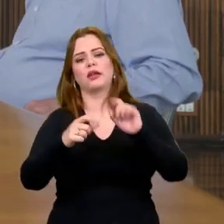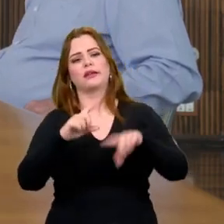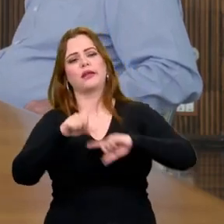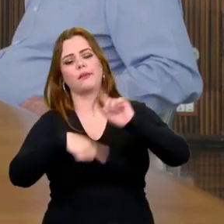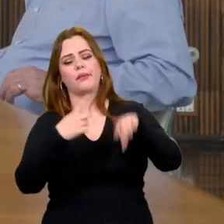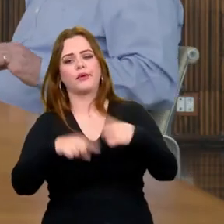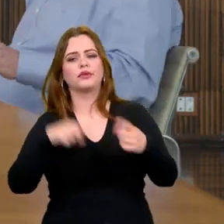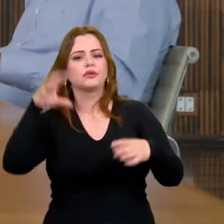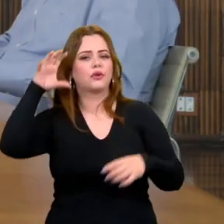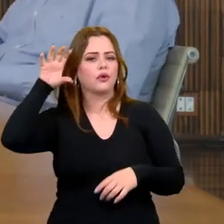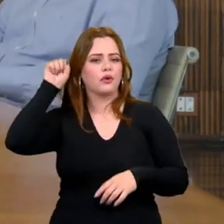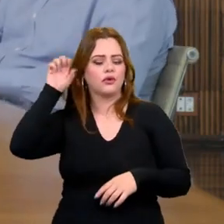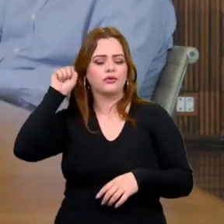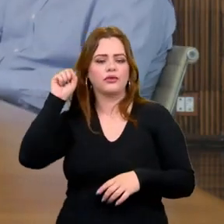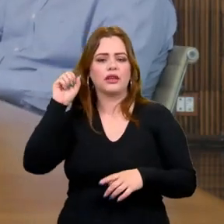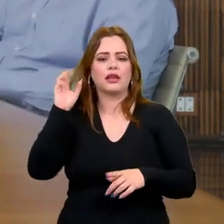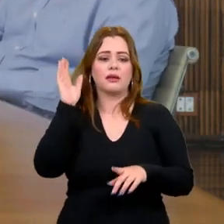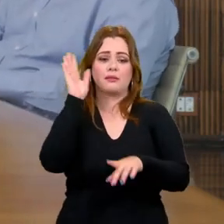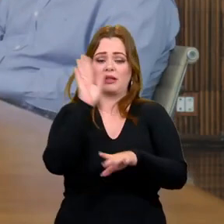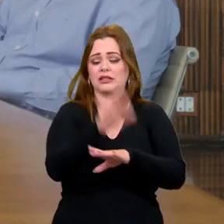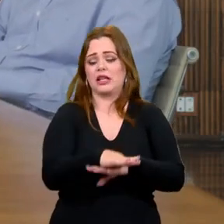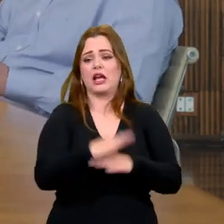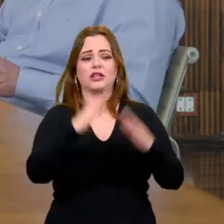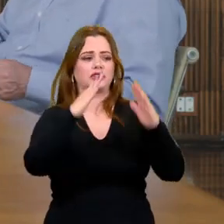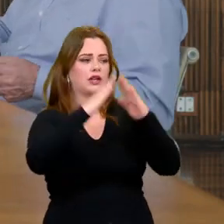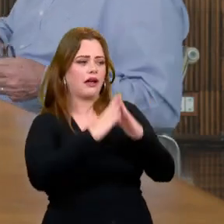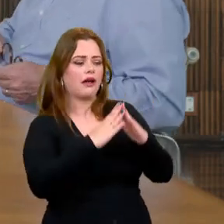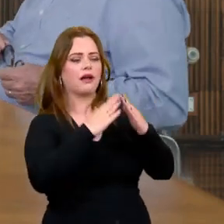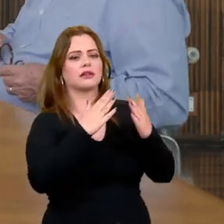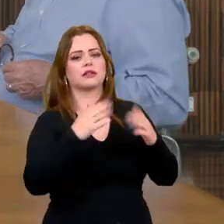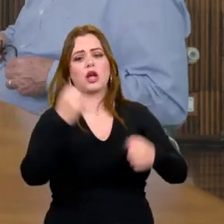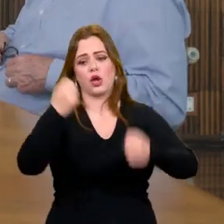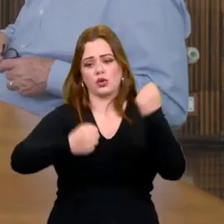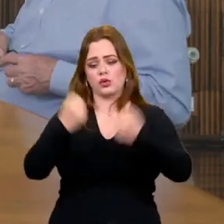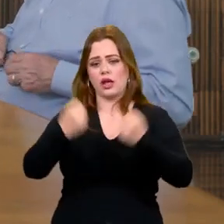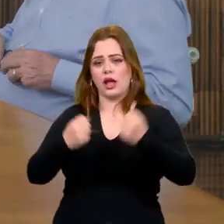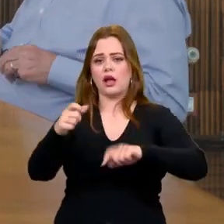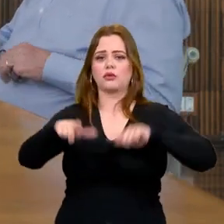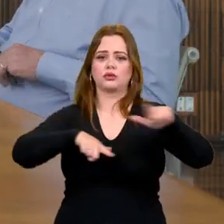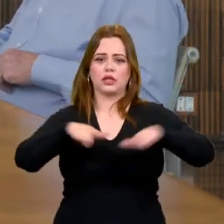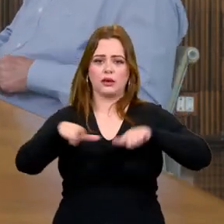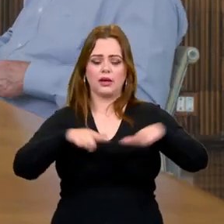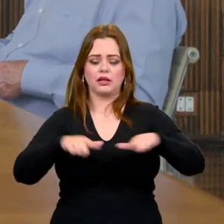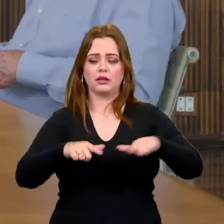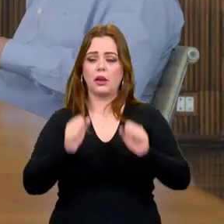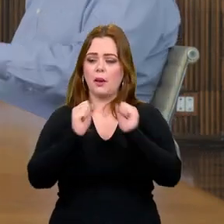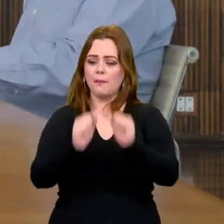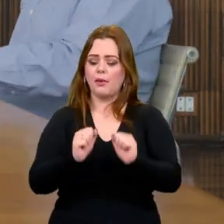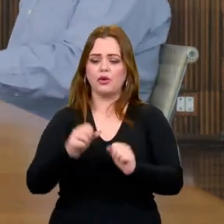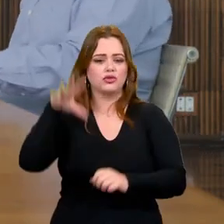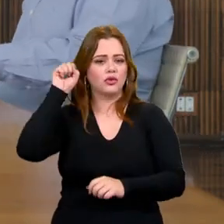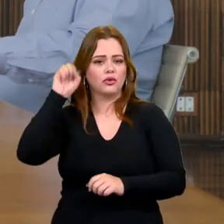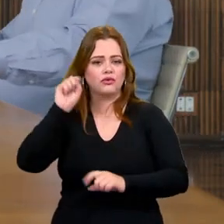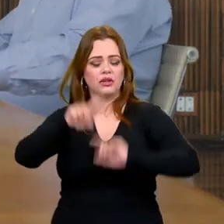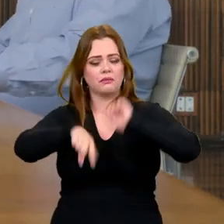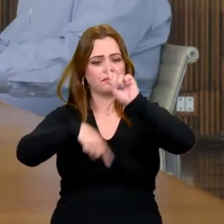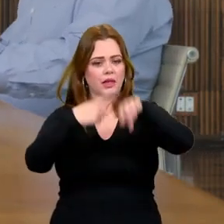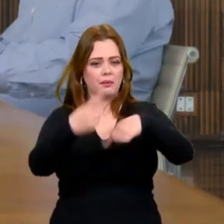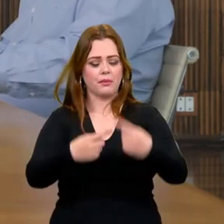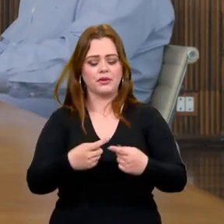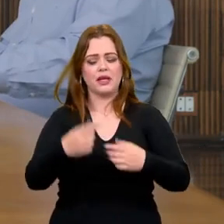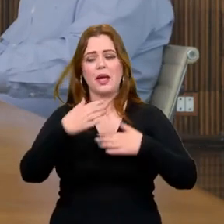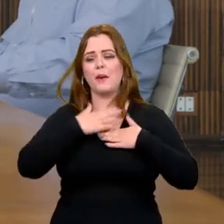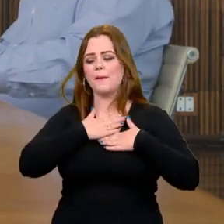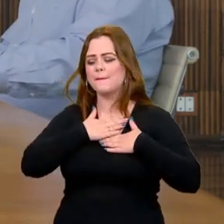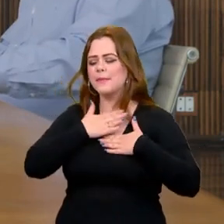estão ouvindo a gente agora e Vão ouvir poder ouvir depois também foi um prazer realmente estar aqui presente Presidente Vai ser um prazer enorme realmente repetir esses